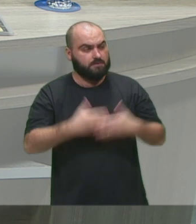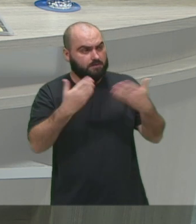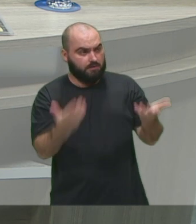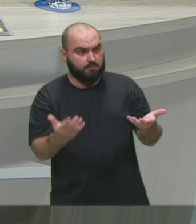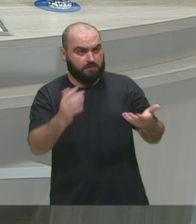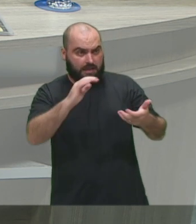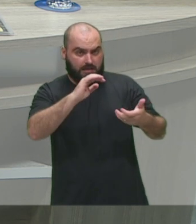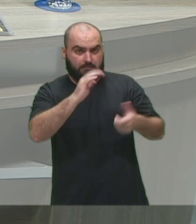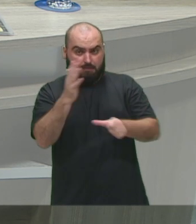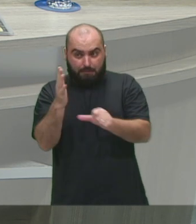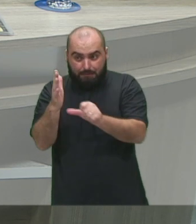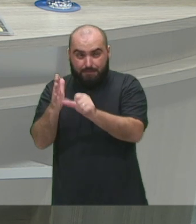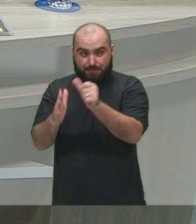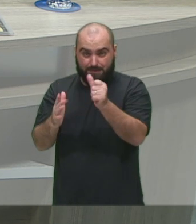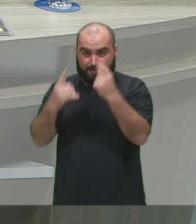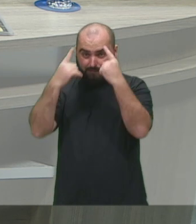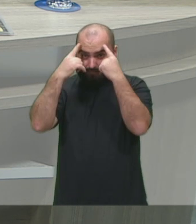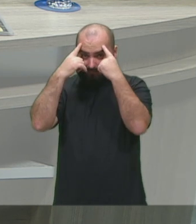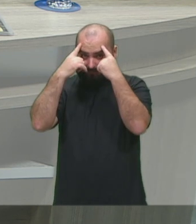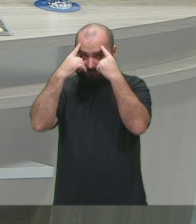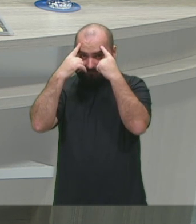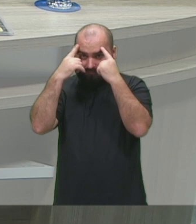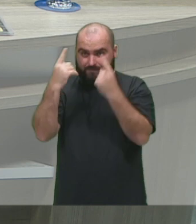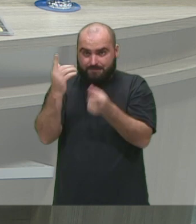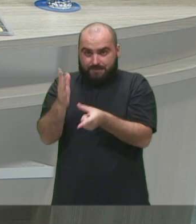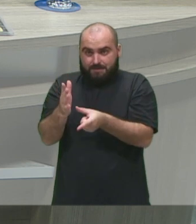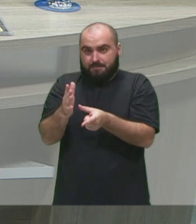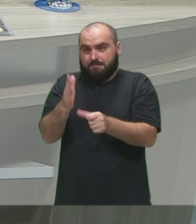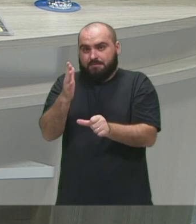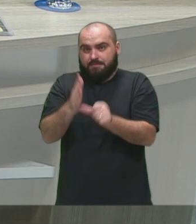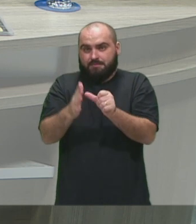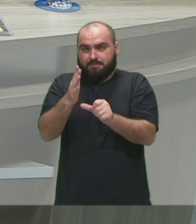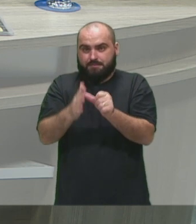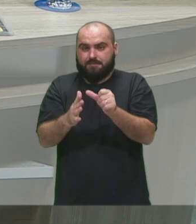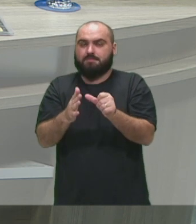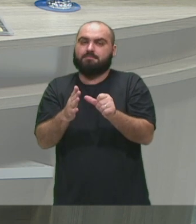arte veio, então, antes da dor.